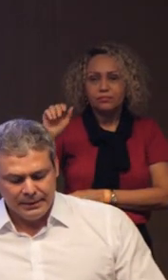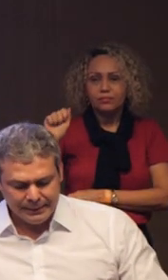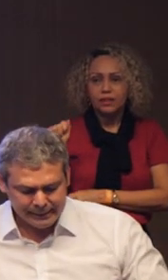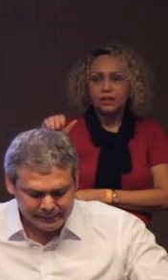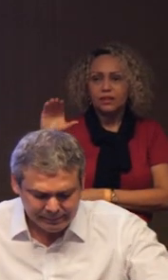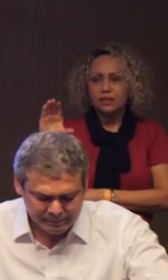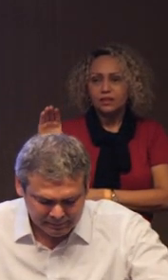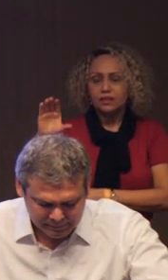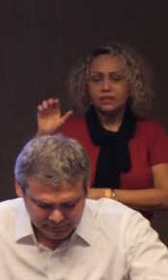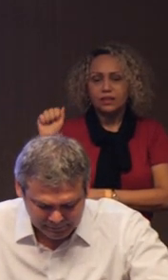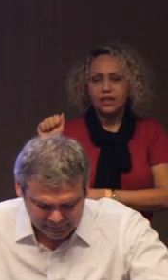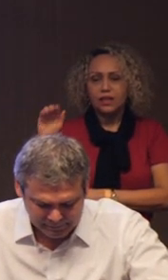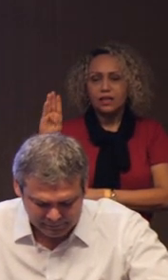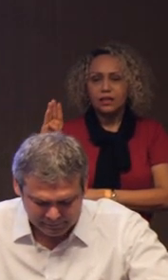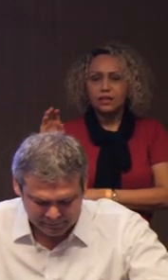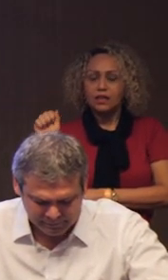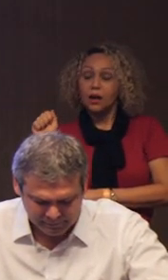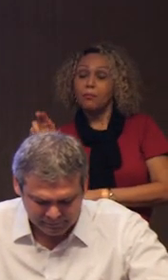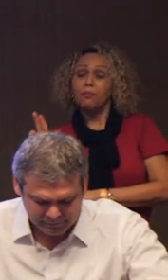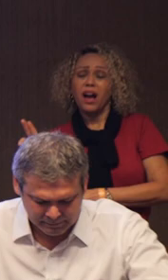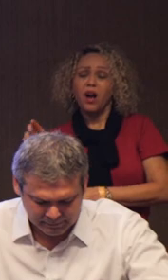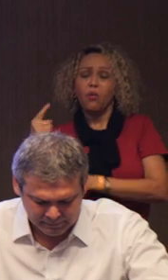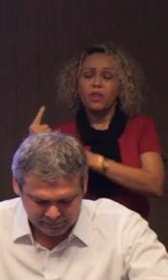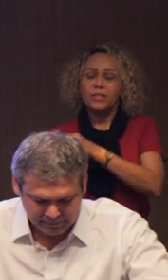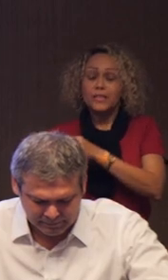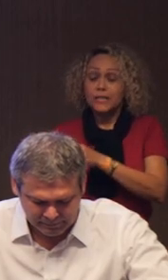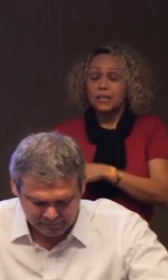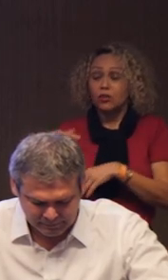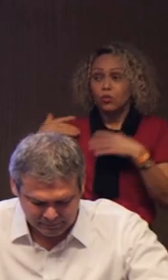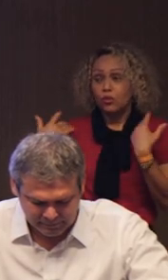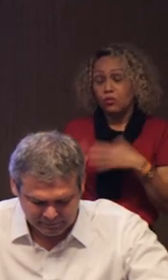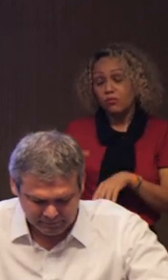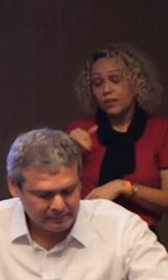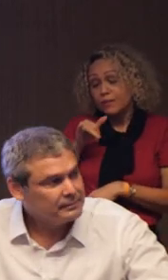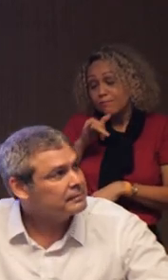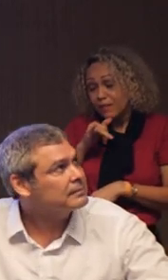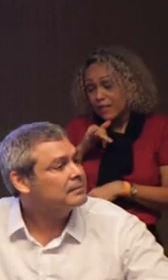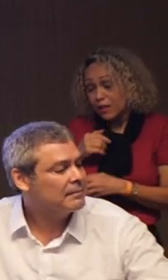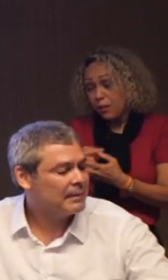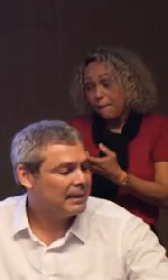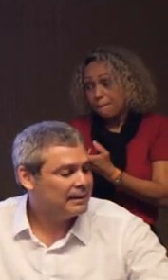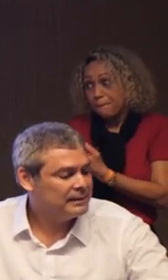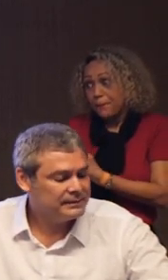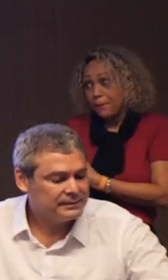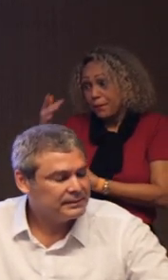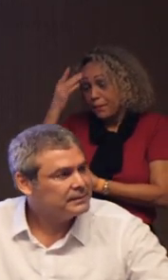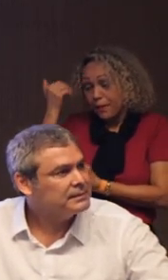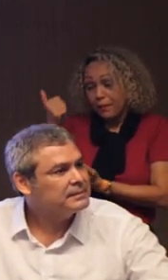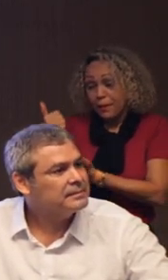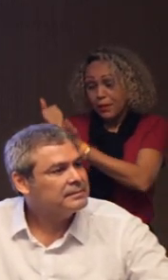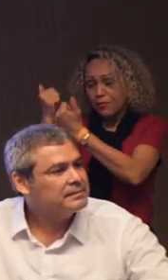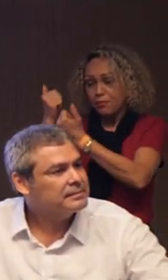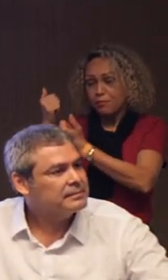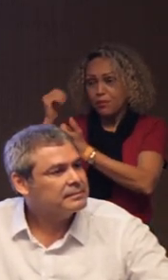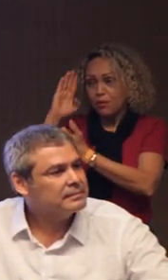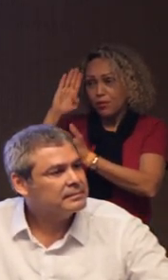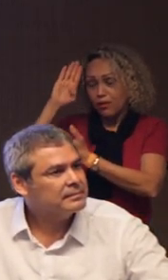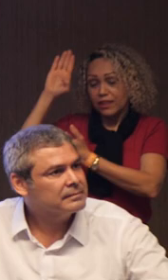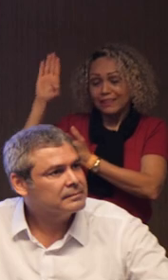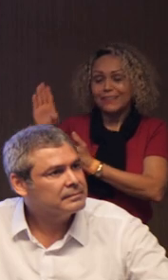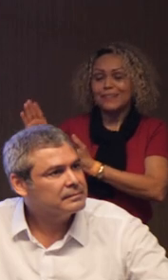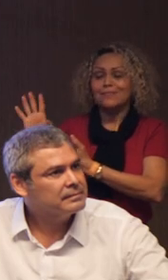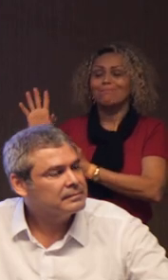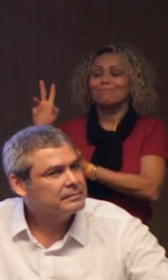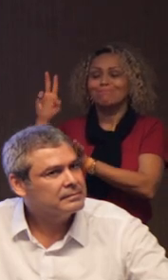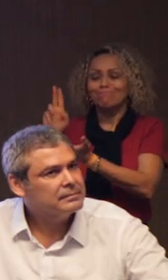frente esse projeto como se tivesse uma aliança com o PT. Então, a minha pergunta, o meu questionamento para a mesa é